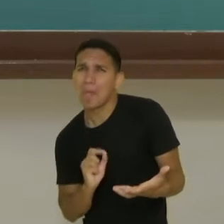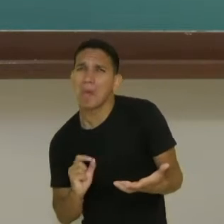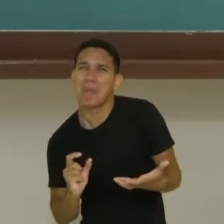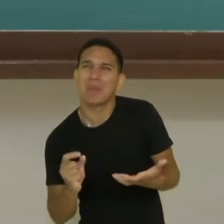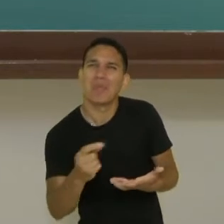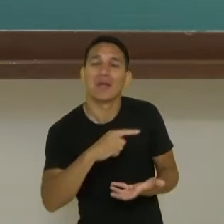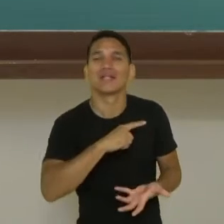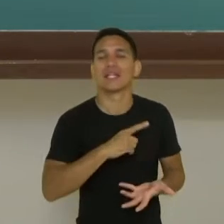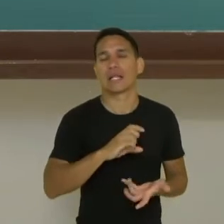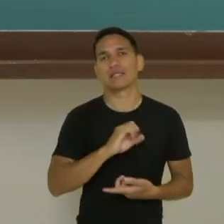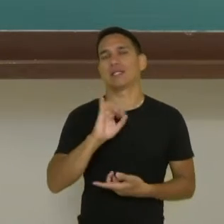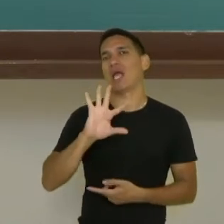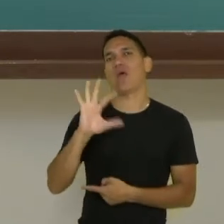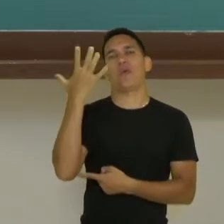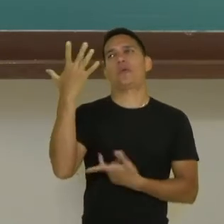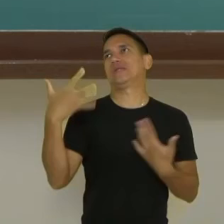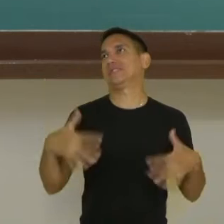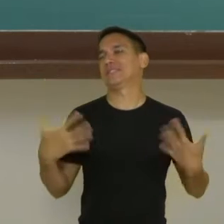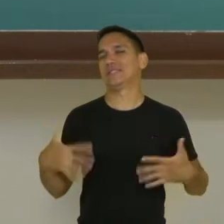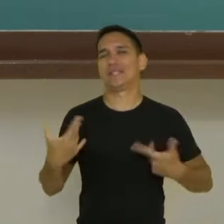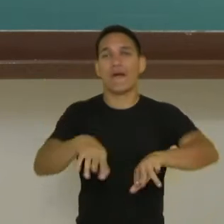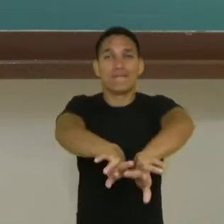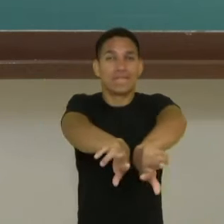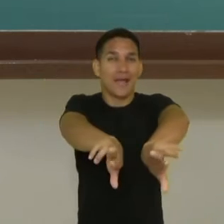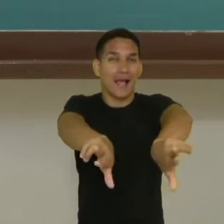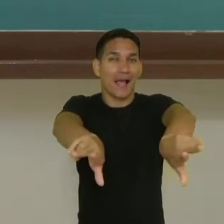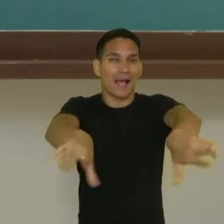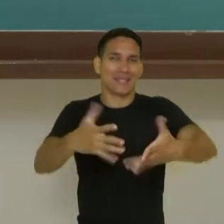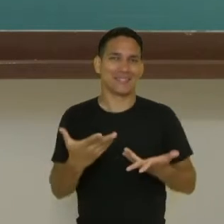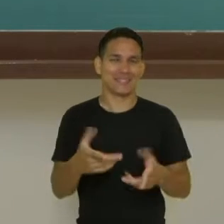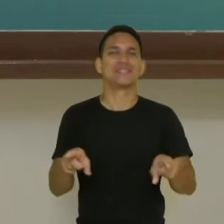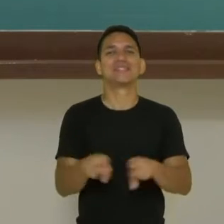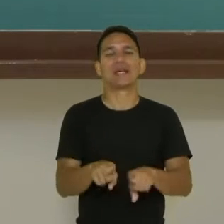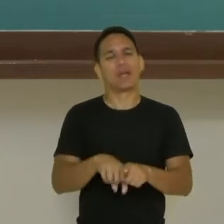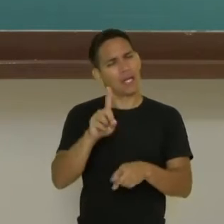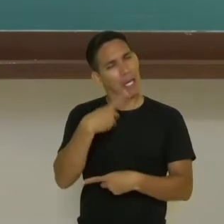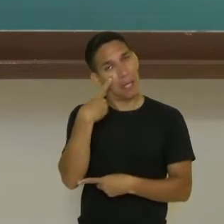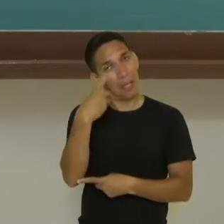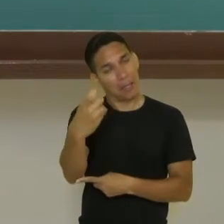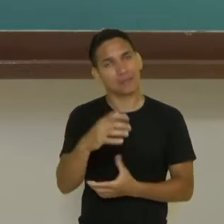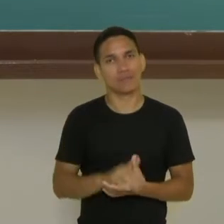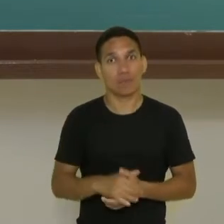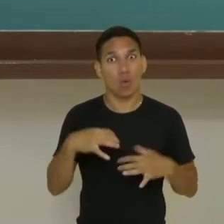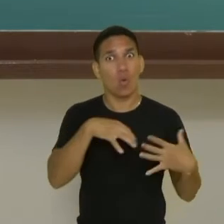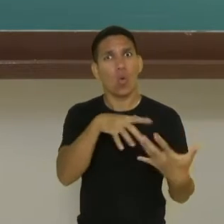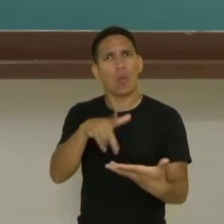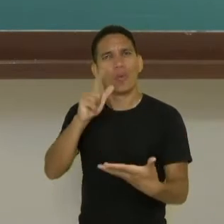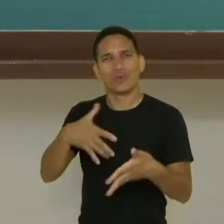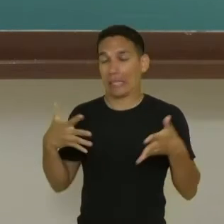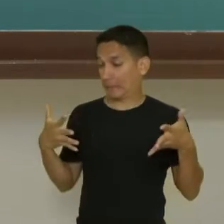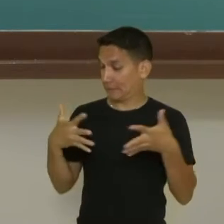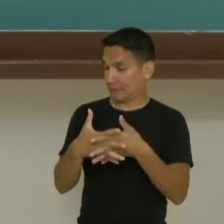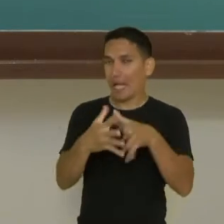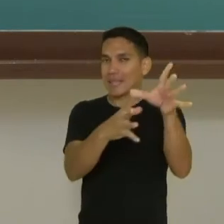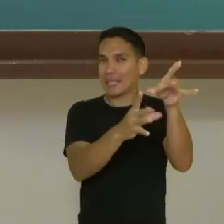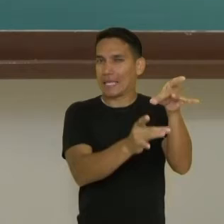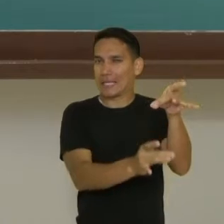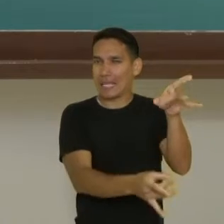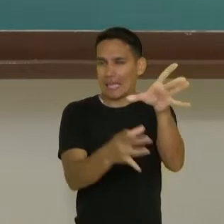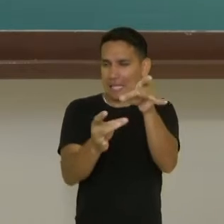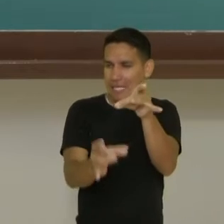fenômeno extremamente múltiplo e também muitíssimo interessante. O mundo é muito complexo, as relações